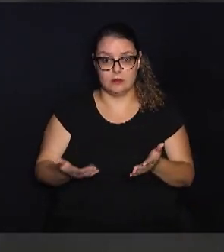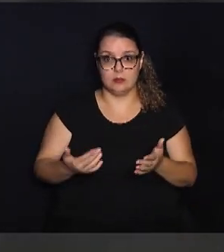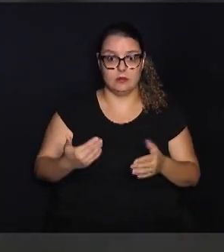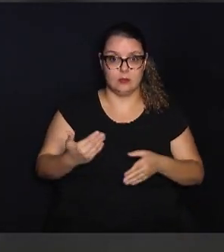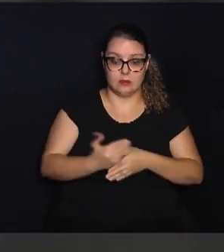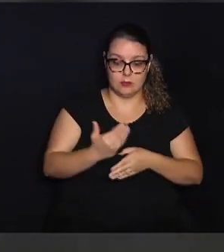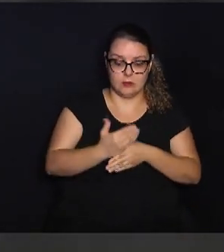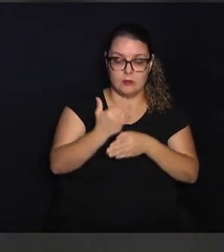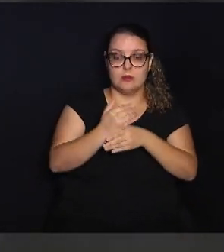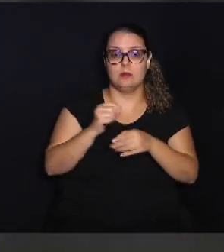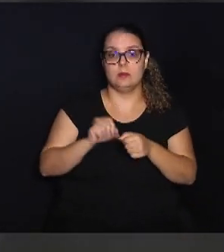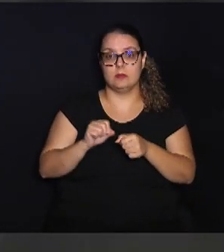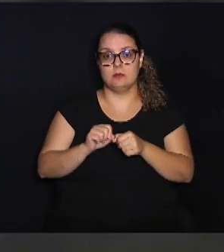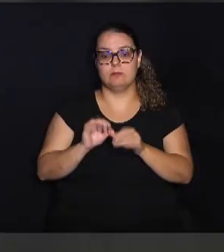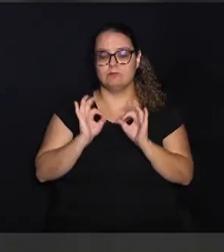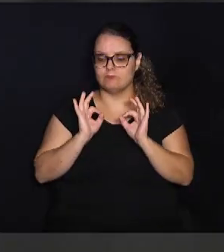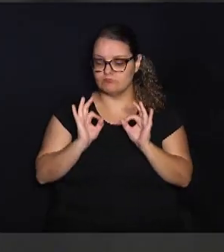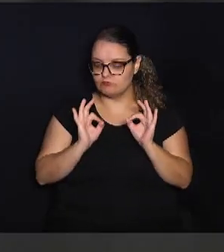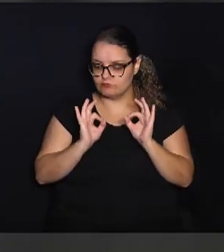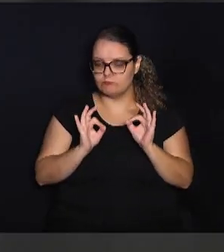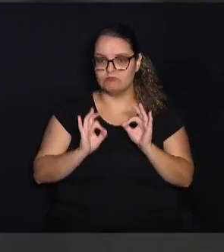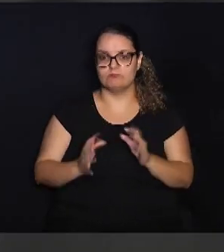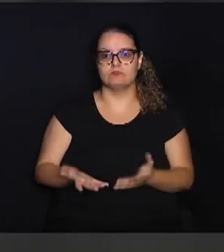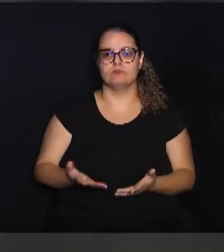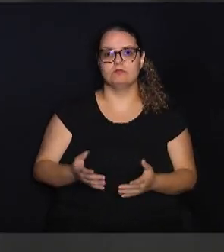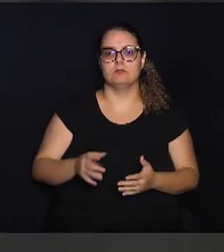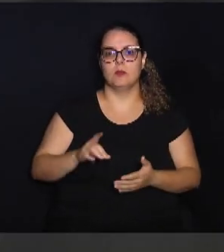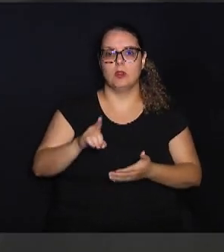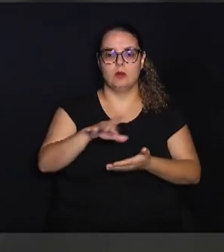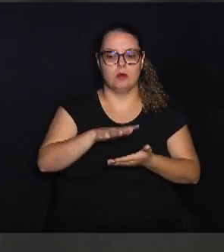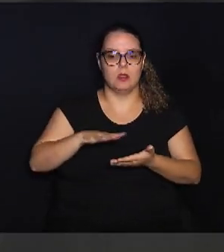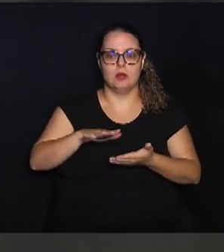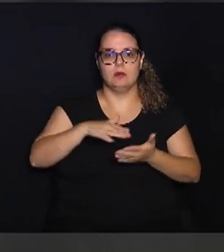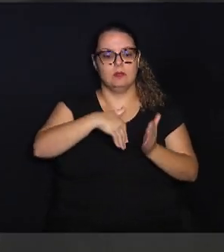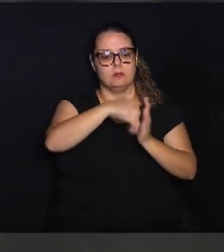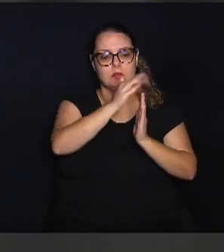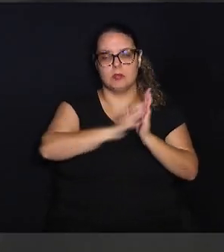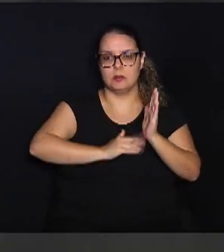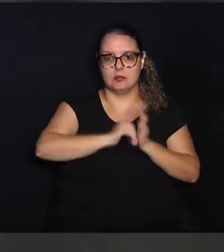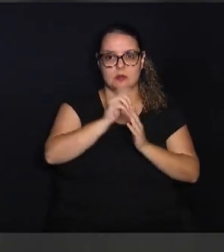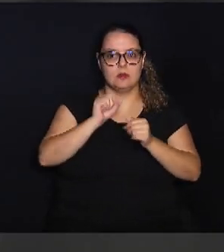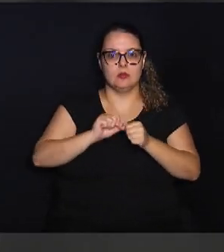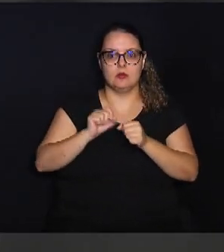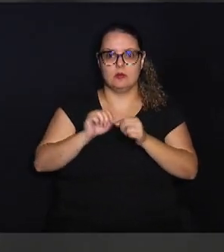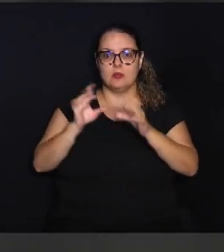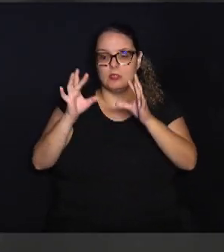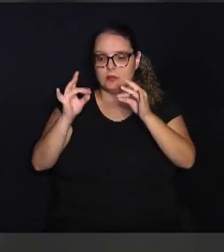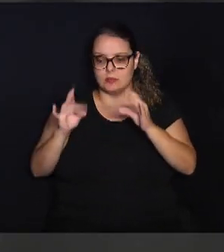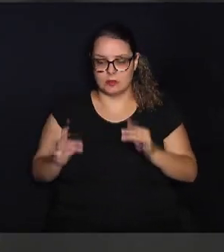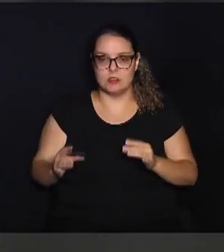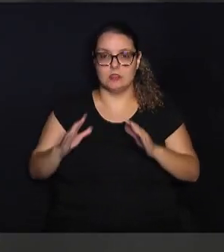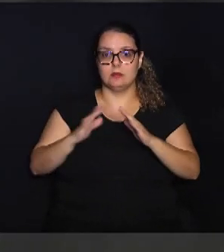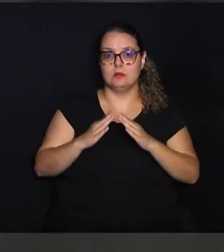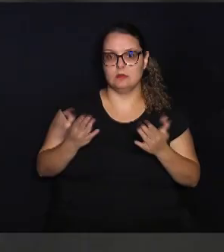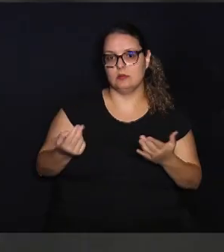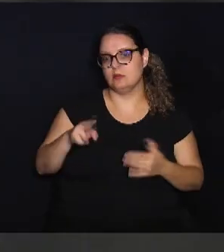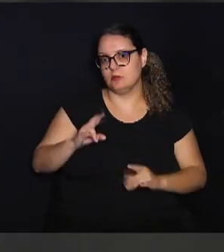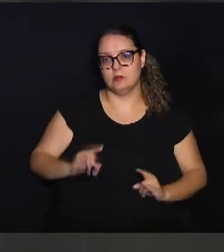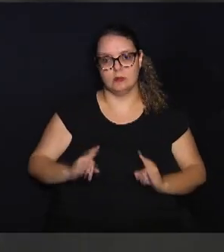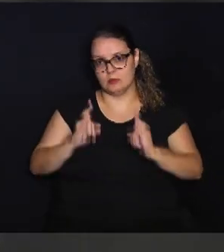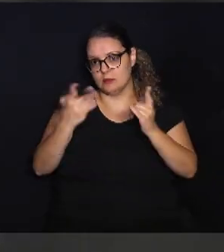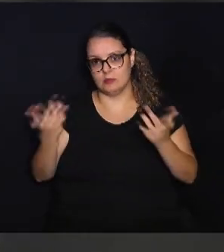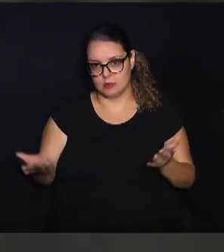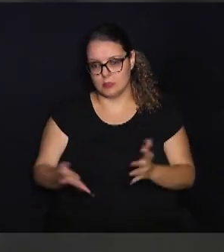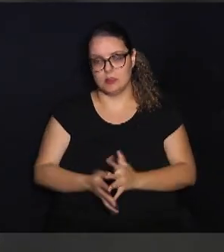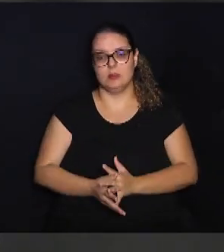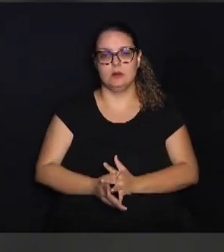construíram a obra e vai deixar ela, até o decorador, o pintor, que vai fazer os últimos retoques na casa, ou no prédio, enfim.